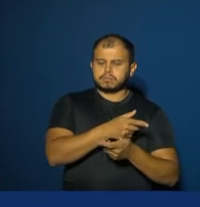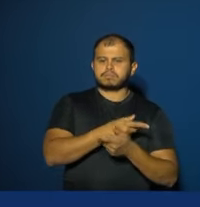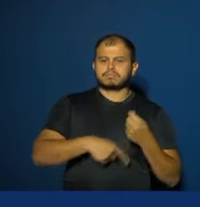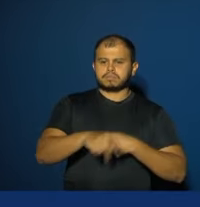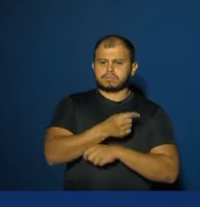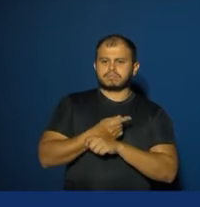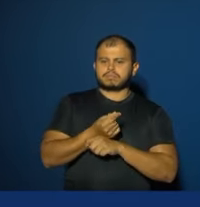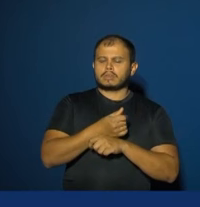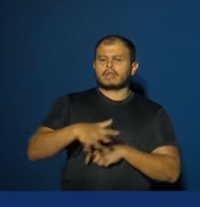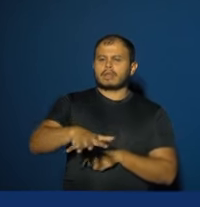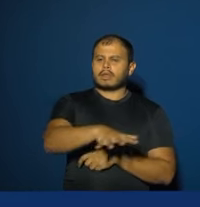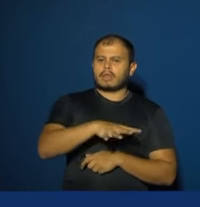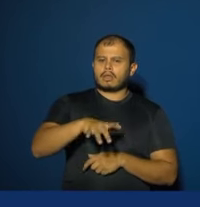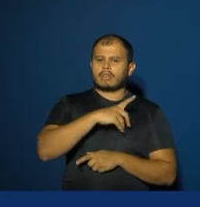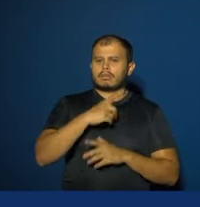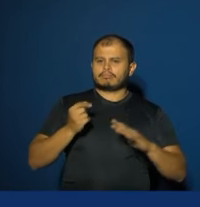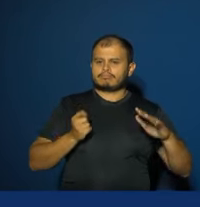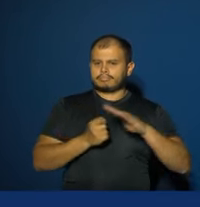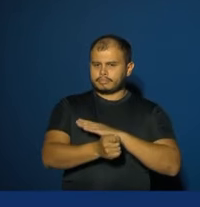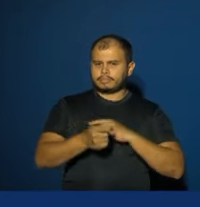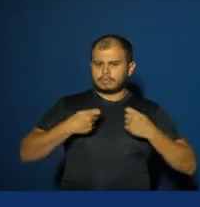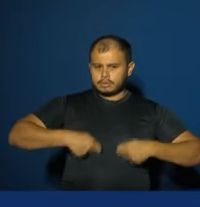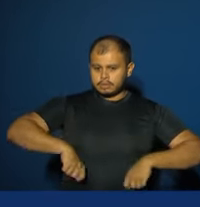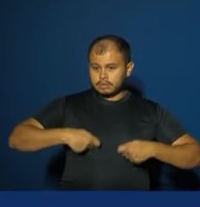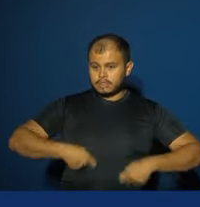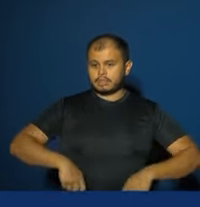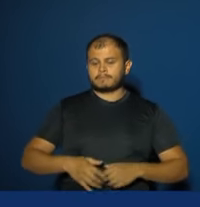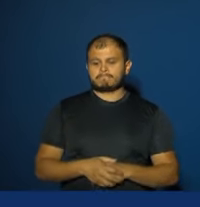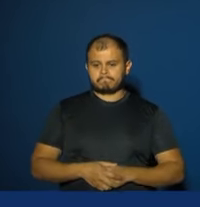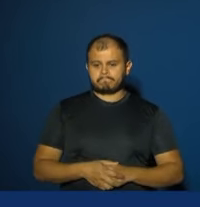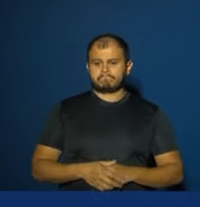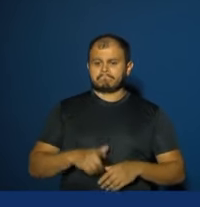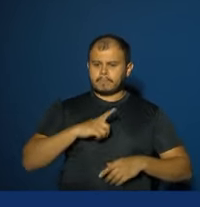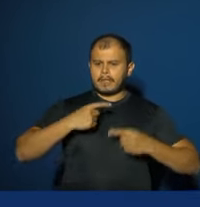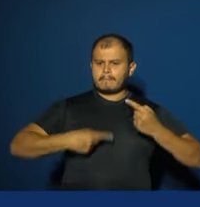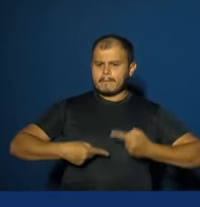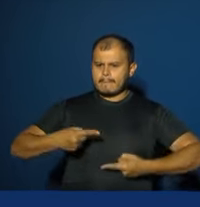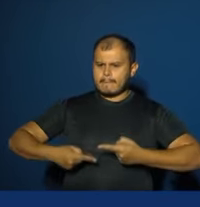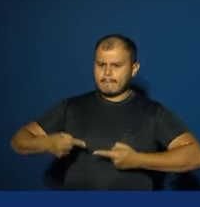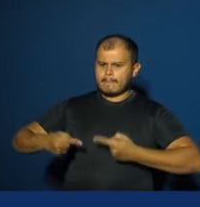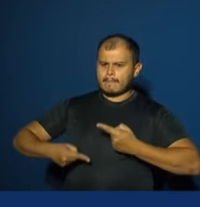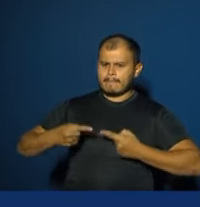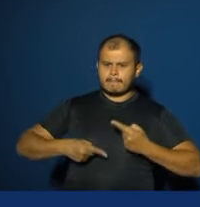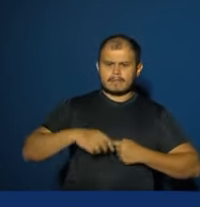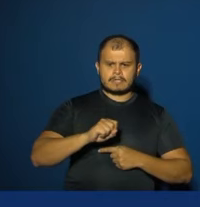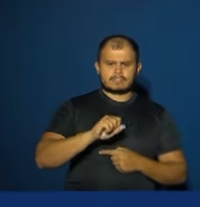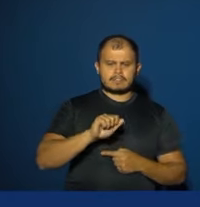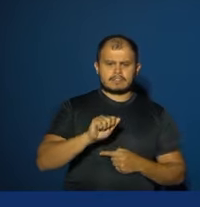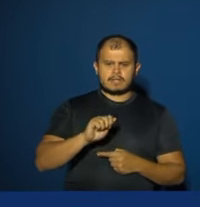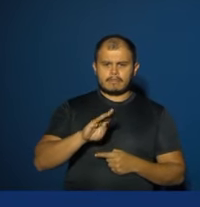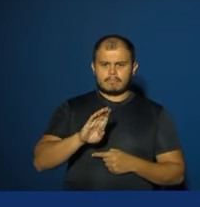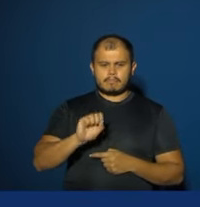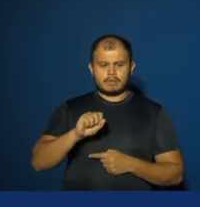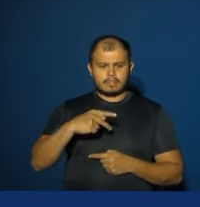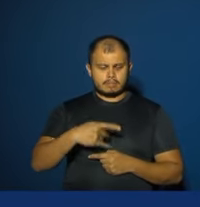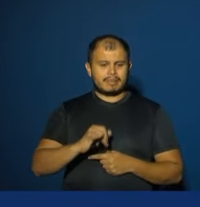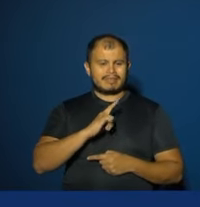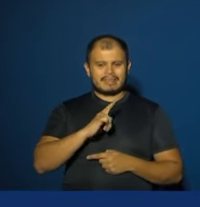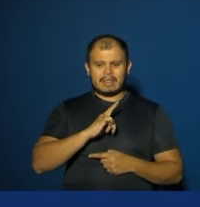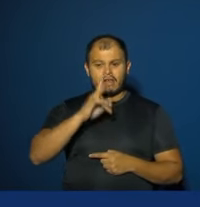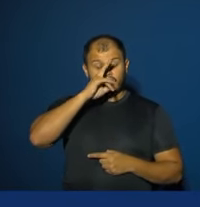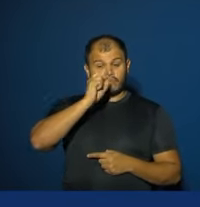demanda de de investimento Ah tem uma discussão sobre Sabesp super quente né